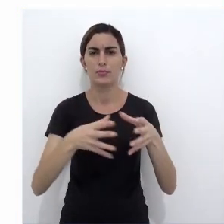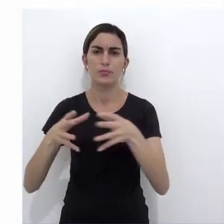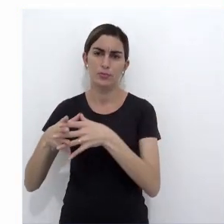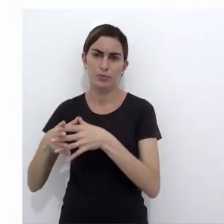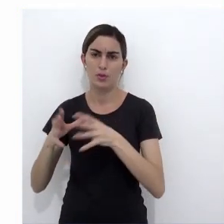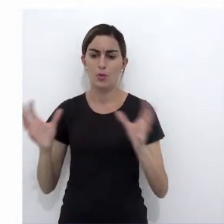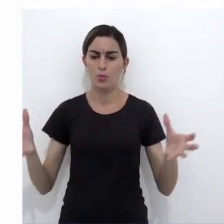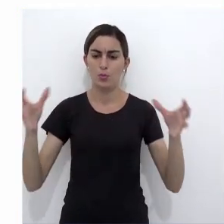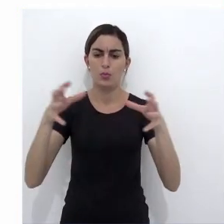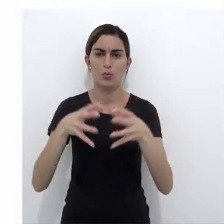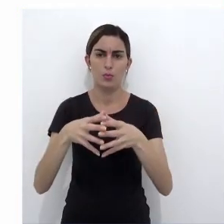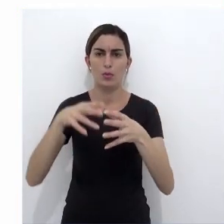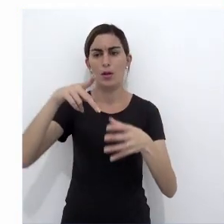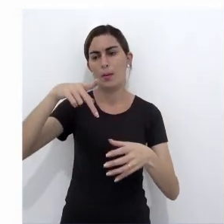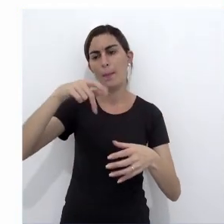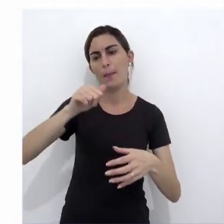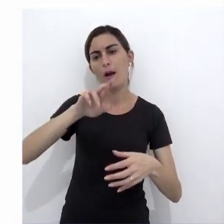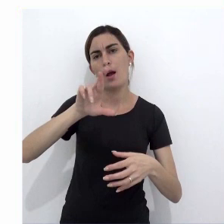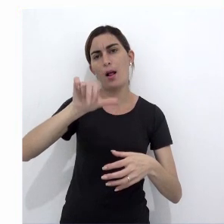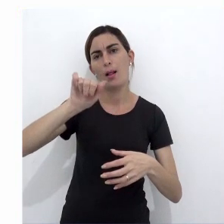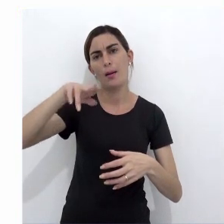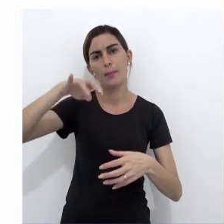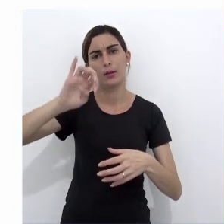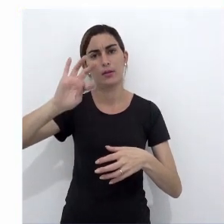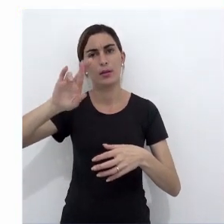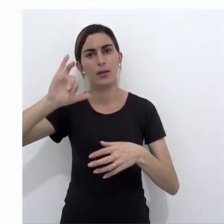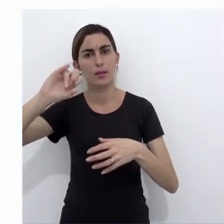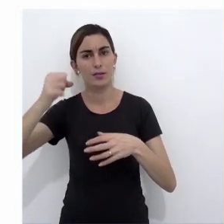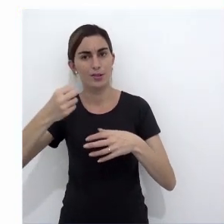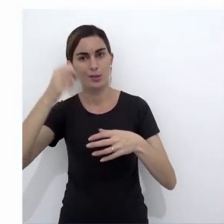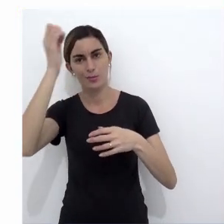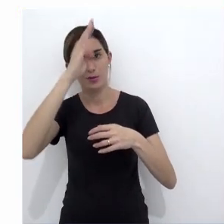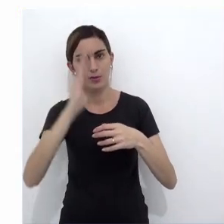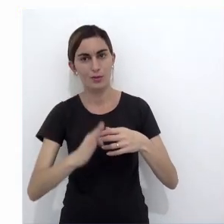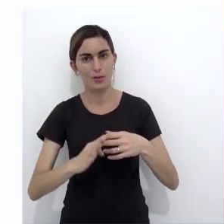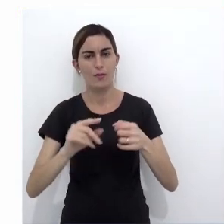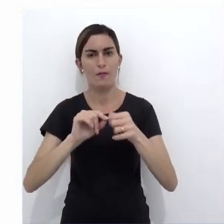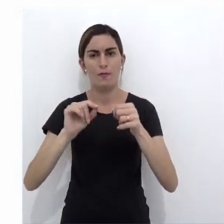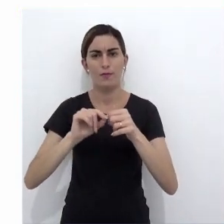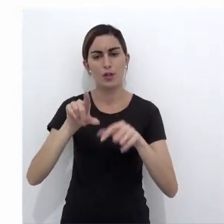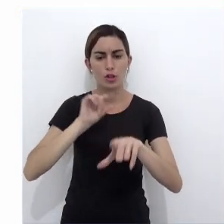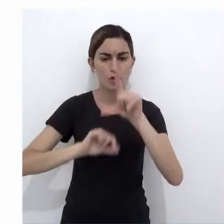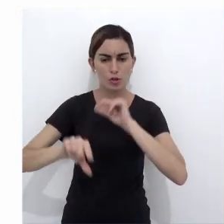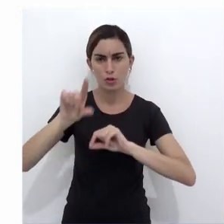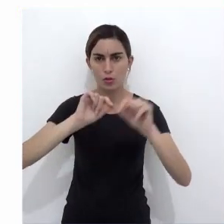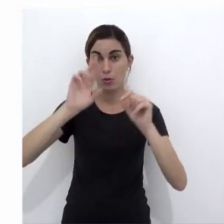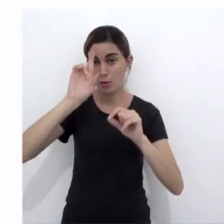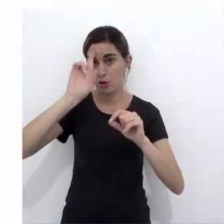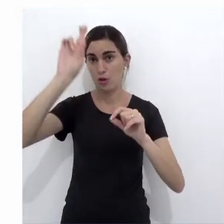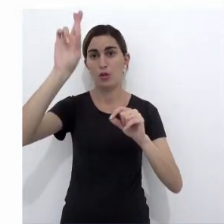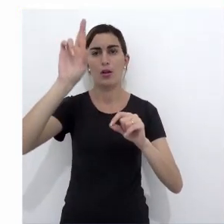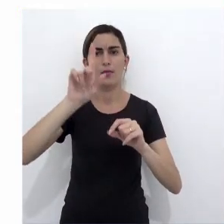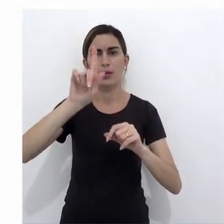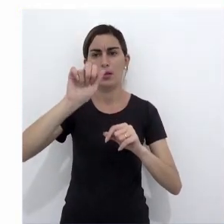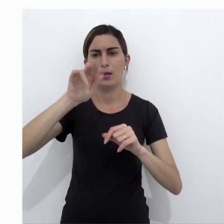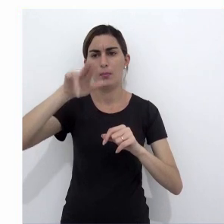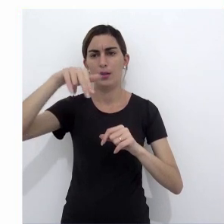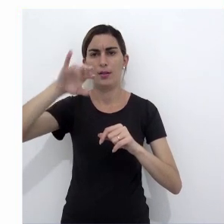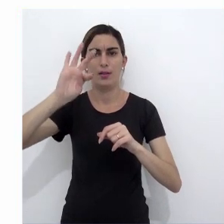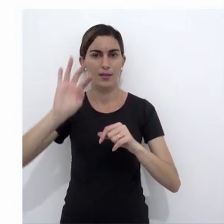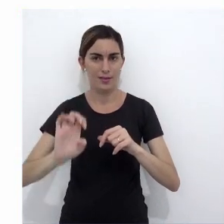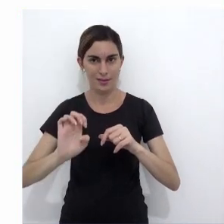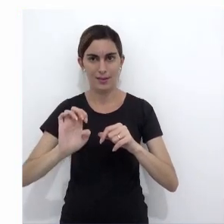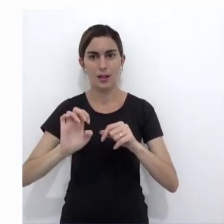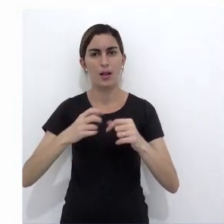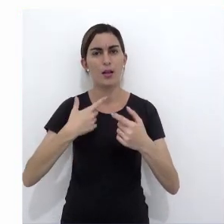a implementação do parlamentarismo no Brasil. O parlamentarismo consistiu na escolha do chefe de gabinete ministerial pelo